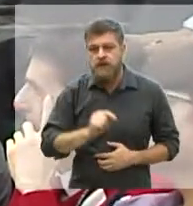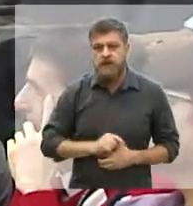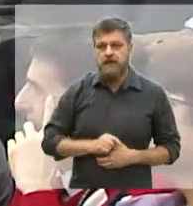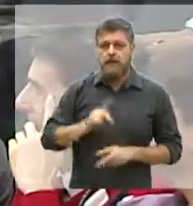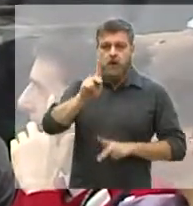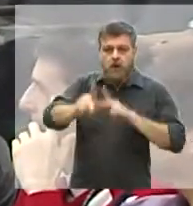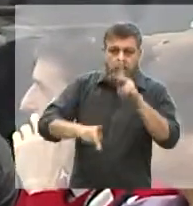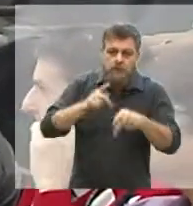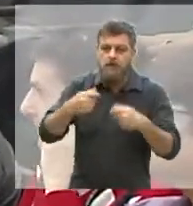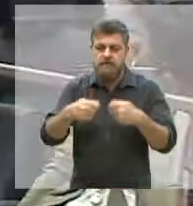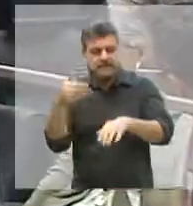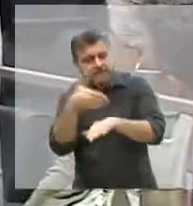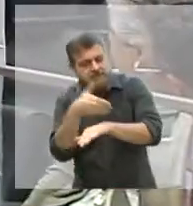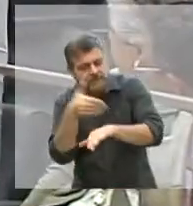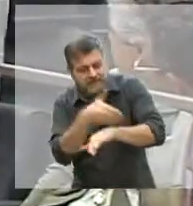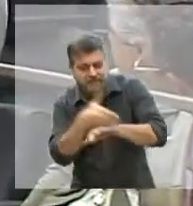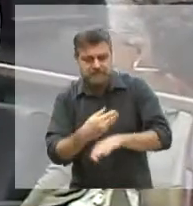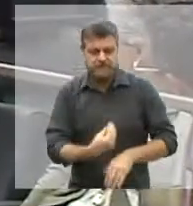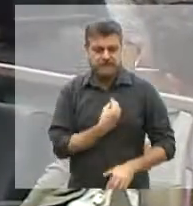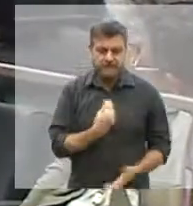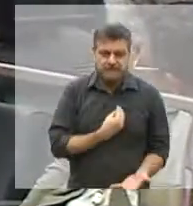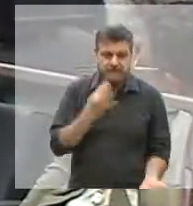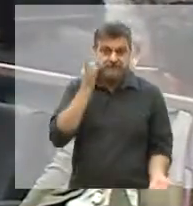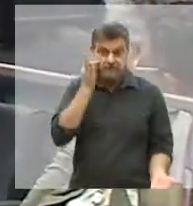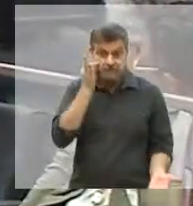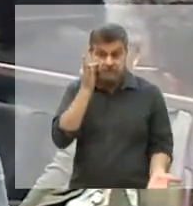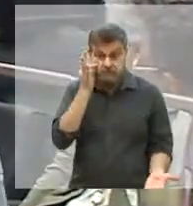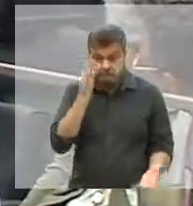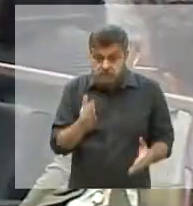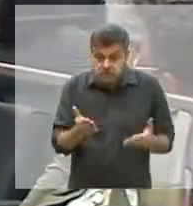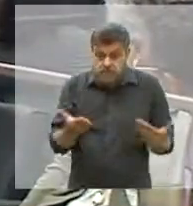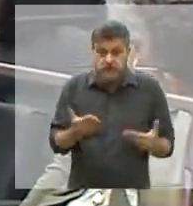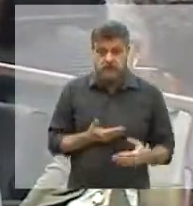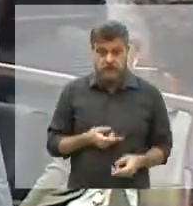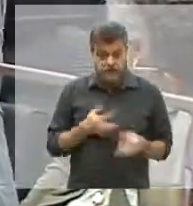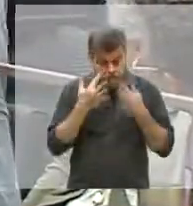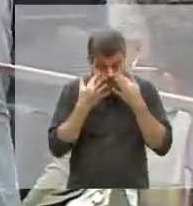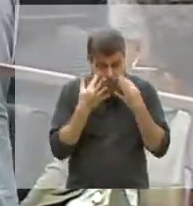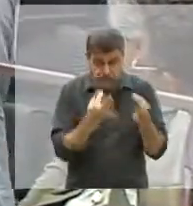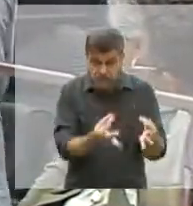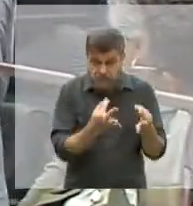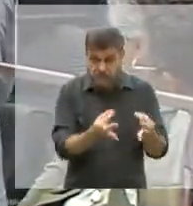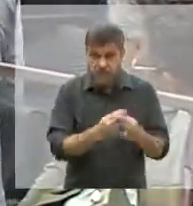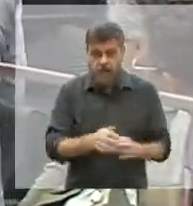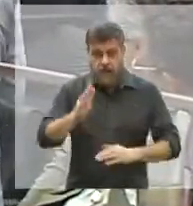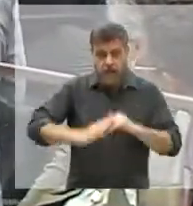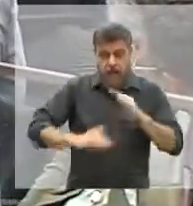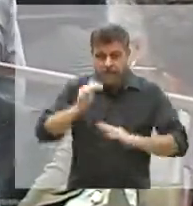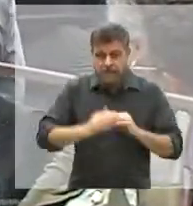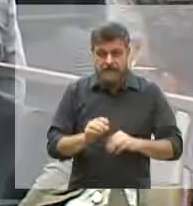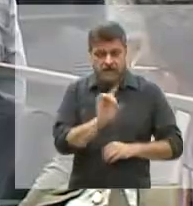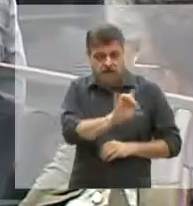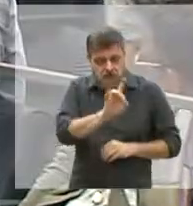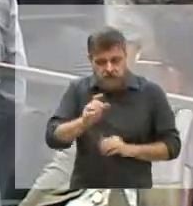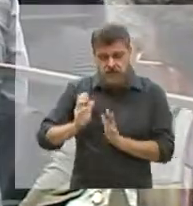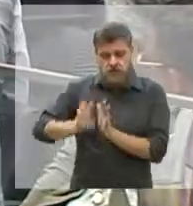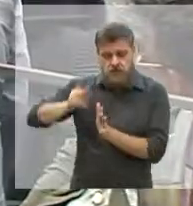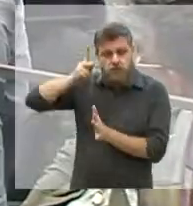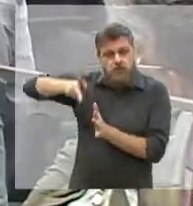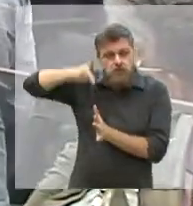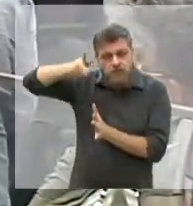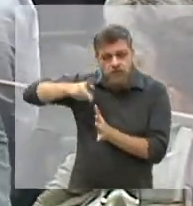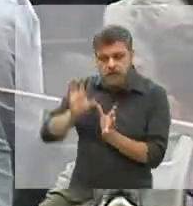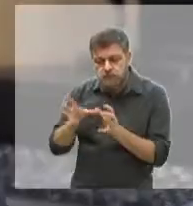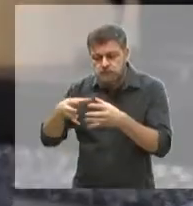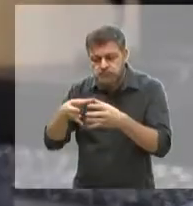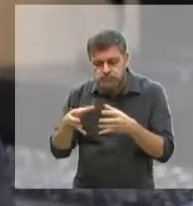participação. Tem que participar, tem que participar. Agora, se você for observar a atuação política de cada partido, de cada mandato, de